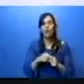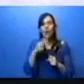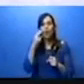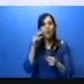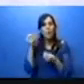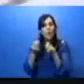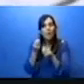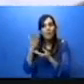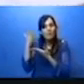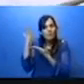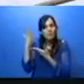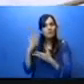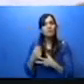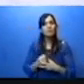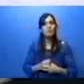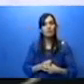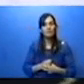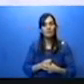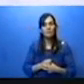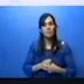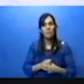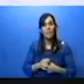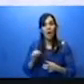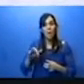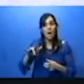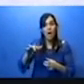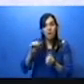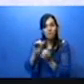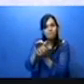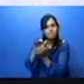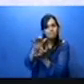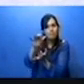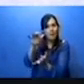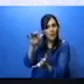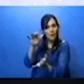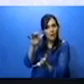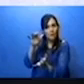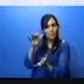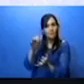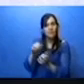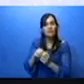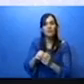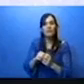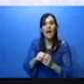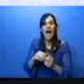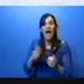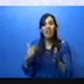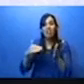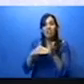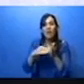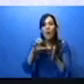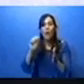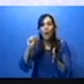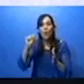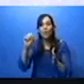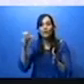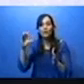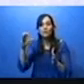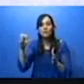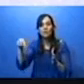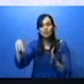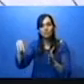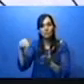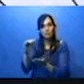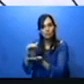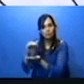dela. Ela é uma aranha maior do que a aranha marrom. Ela pode chegar até 8 centímetros de comprimento.